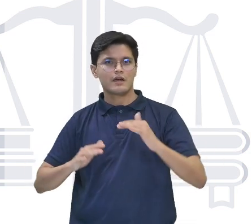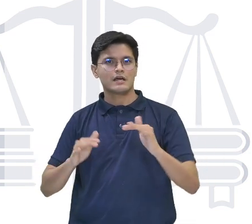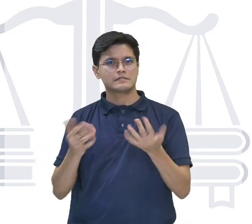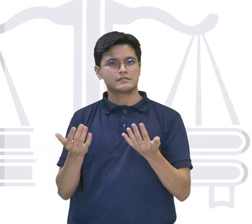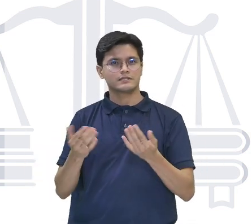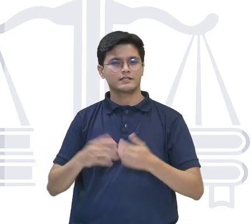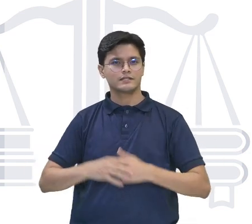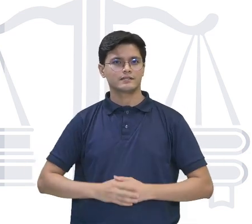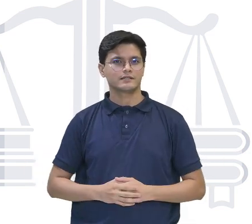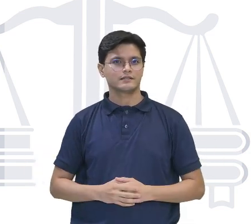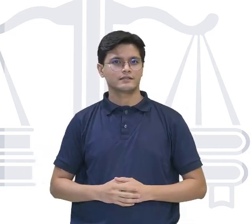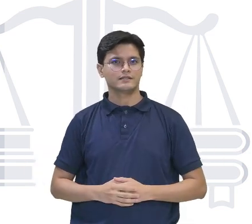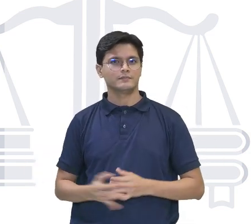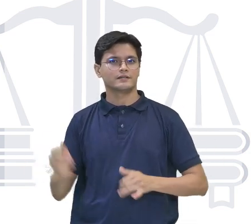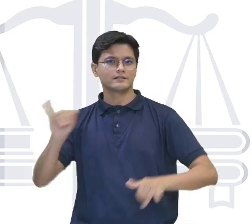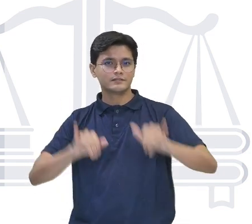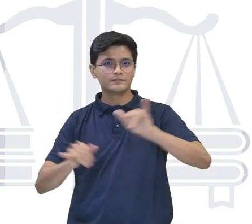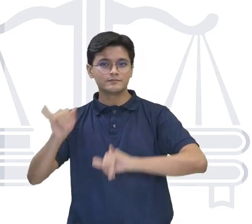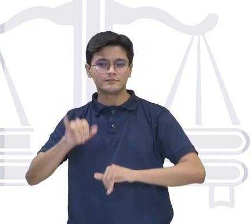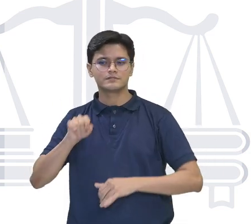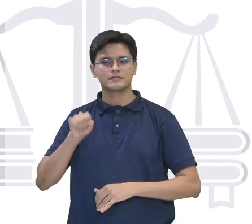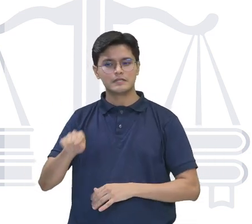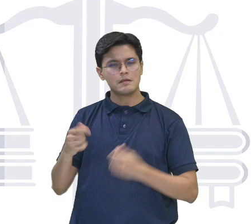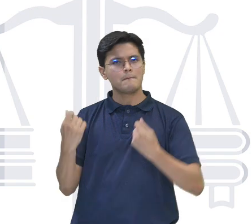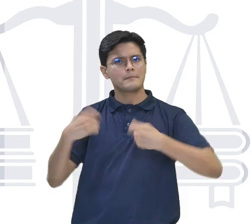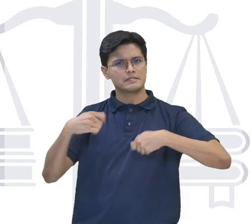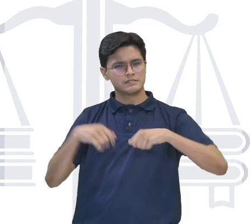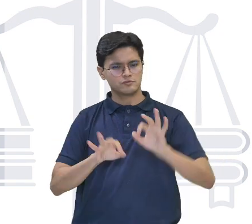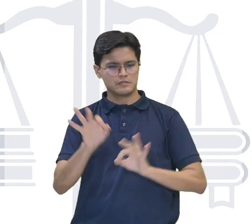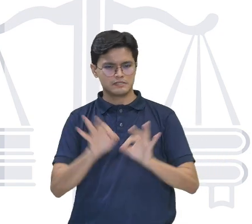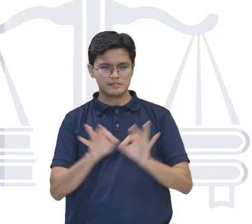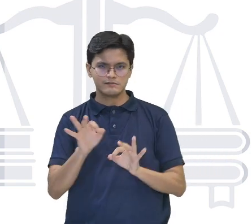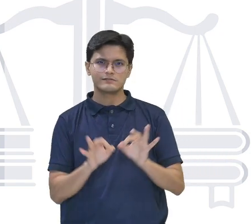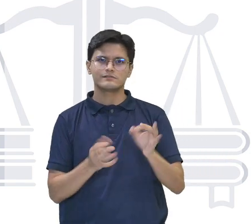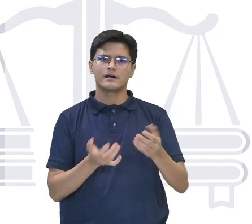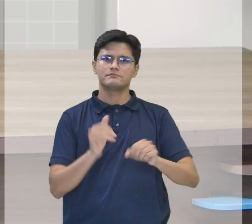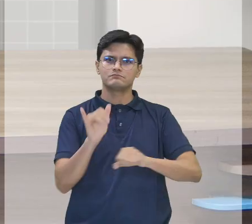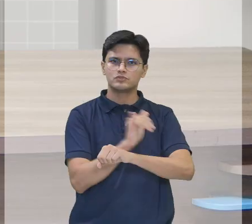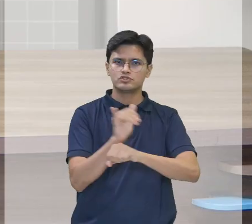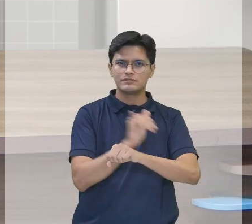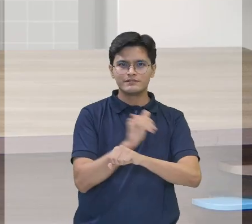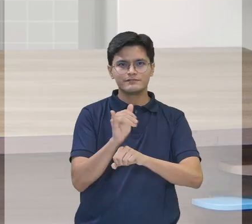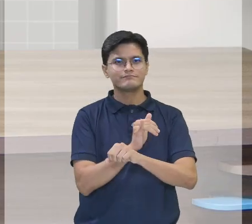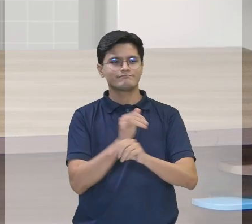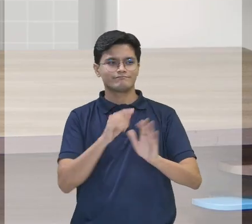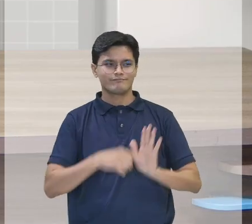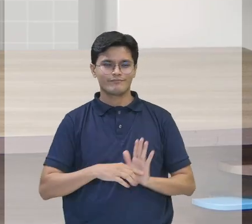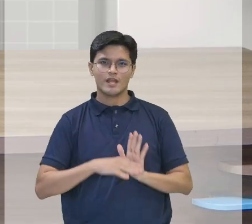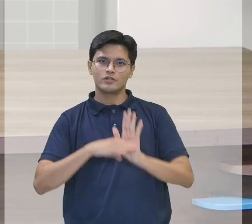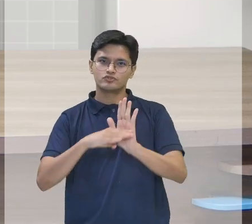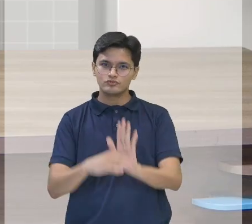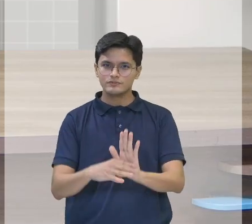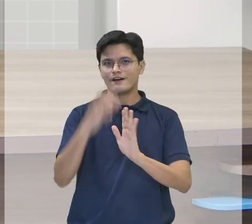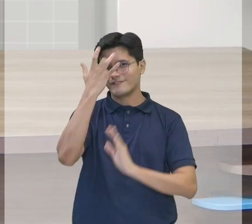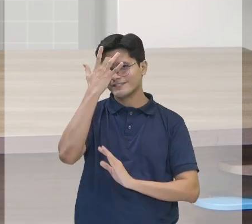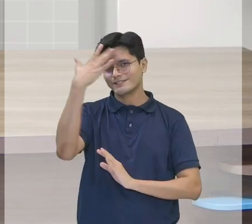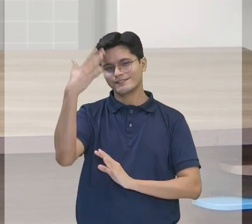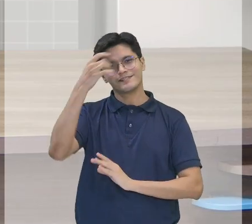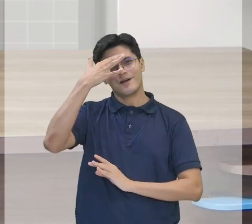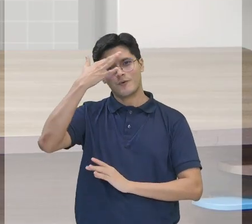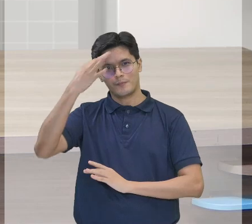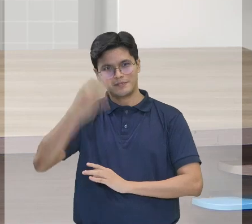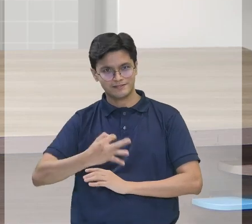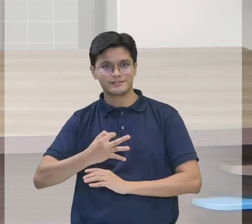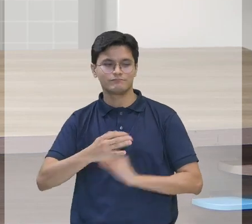estratégias de ensino, trazer essas estratégias que é para poder facilitar, né, ao máximo essa compreensão que os nossos estudantes tenham,